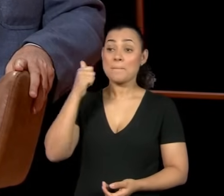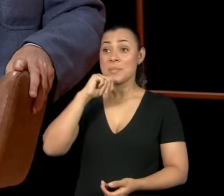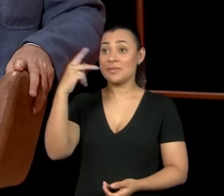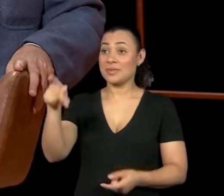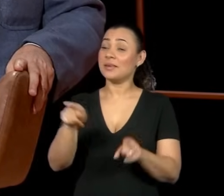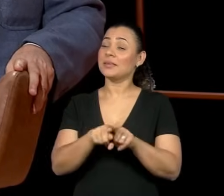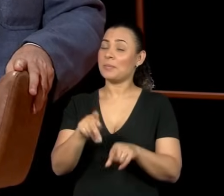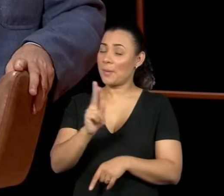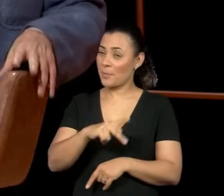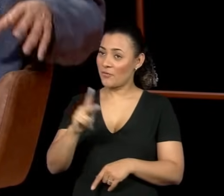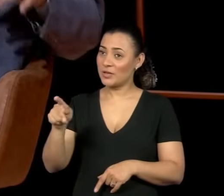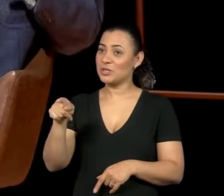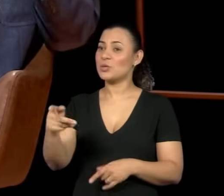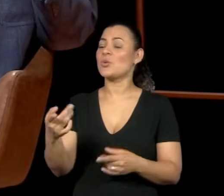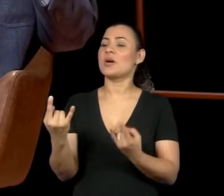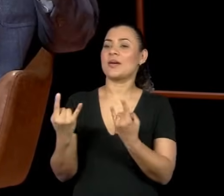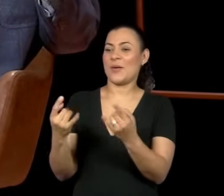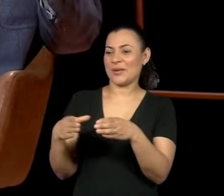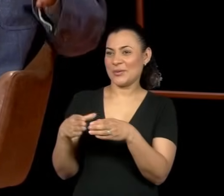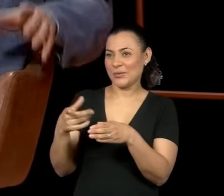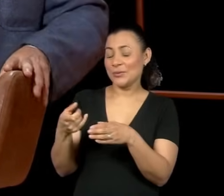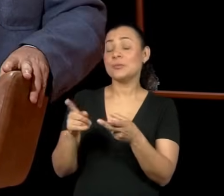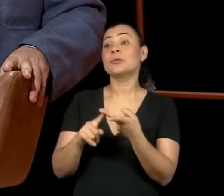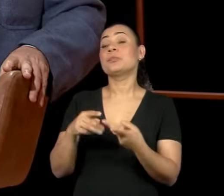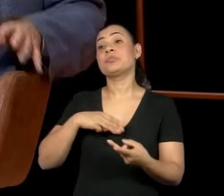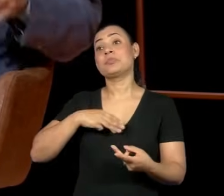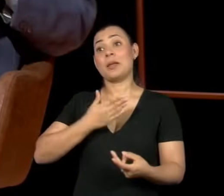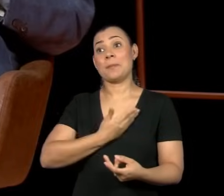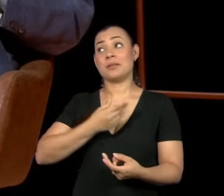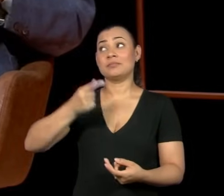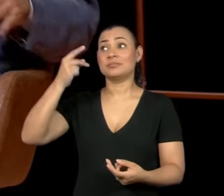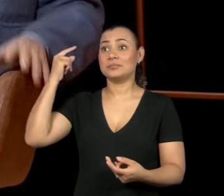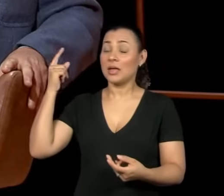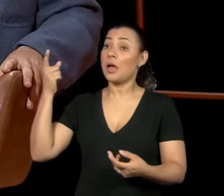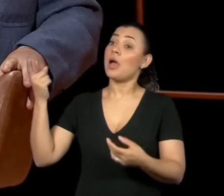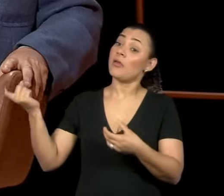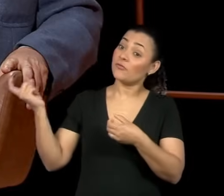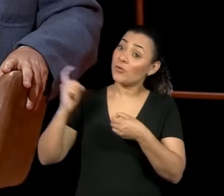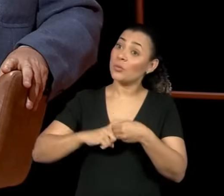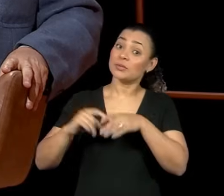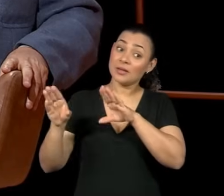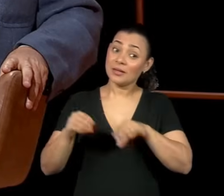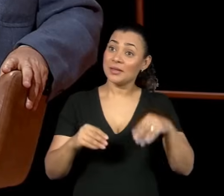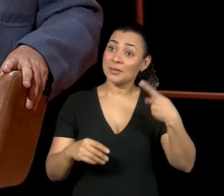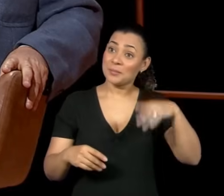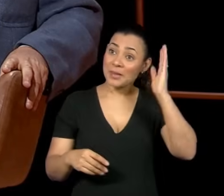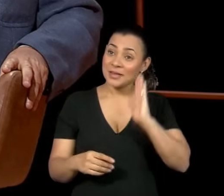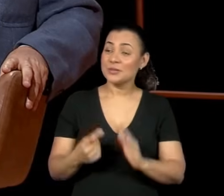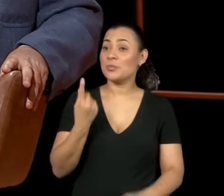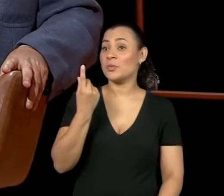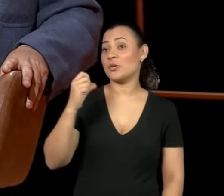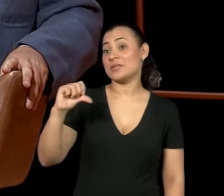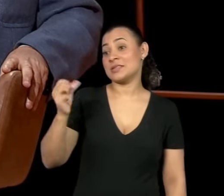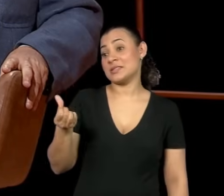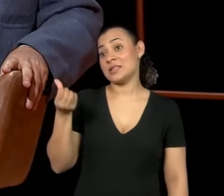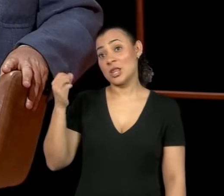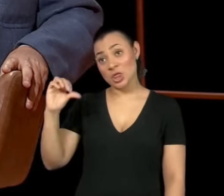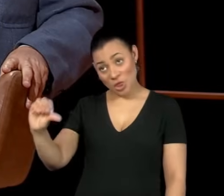professora também, enfim, amigos do Mackenzie. E quando eu voltei, em 69,